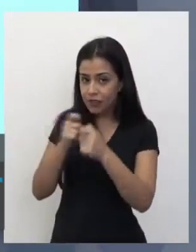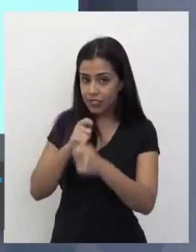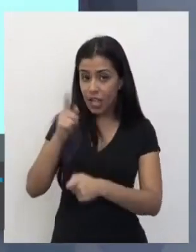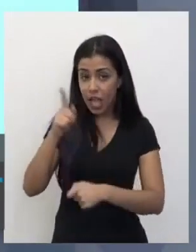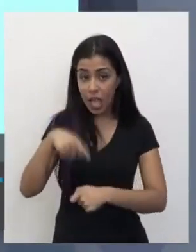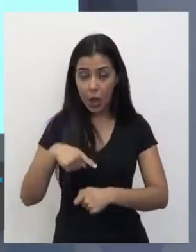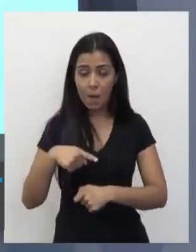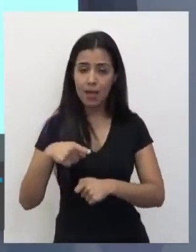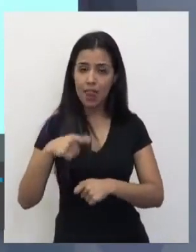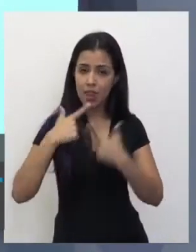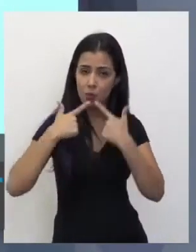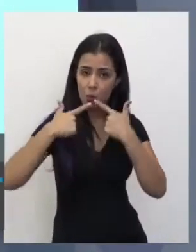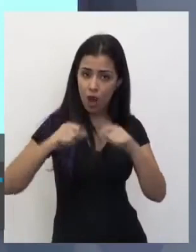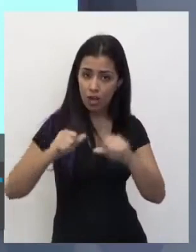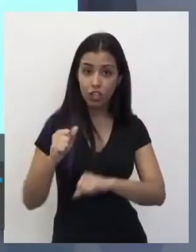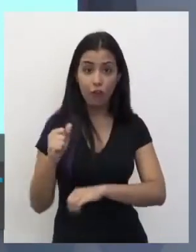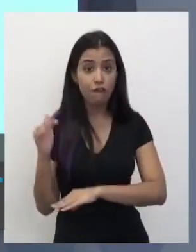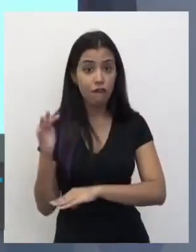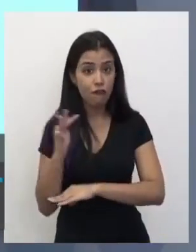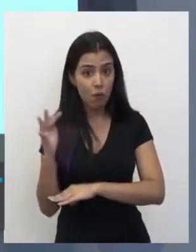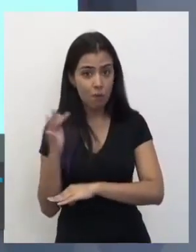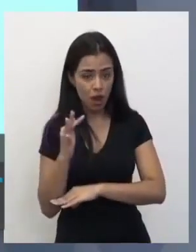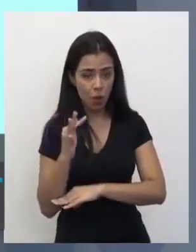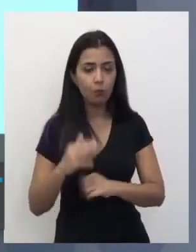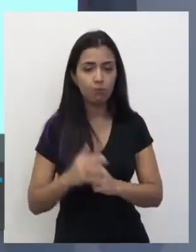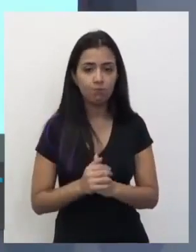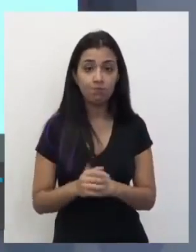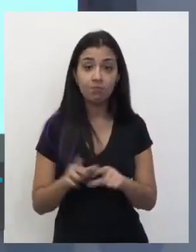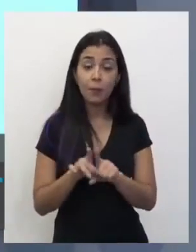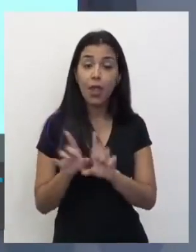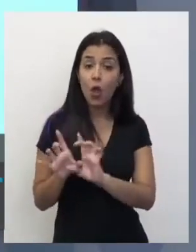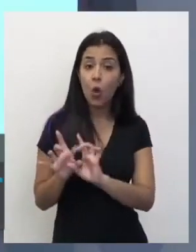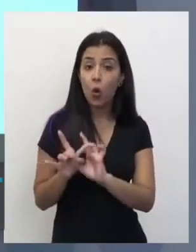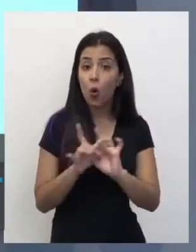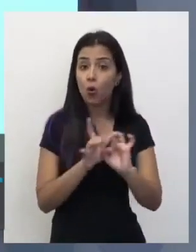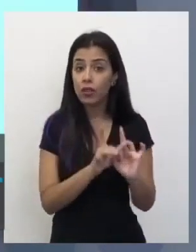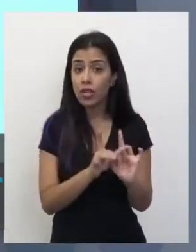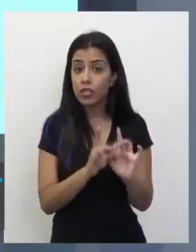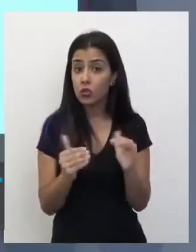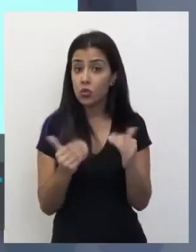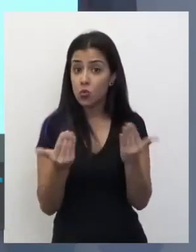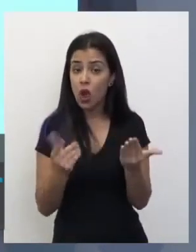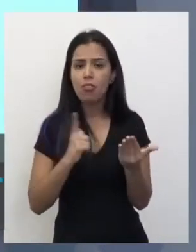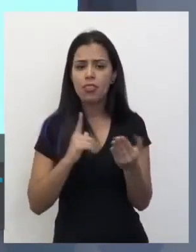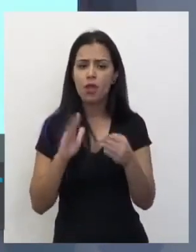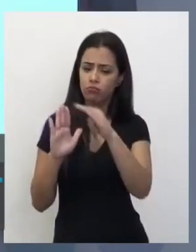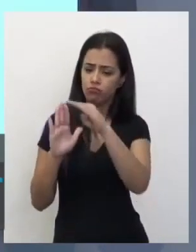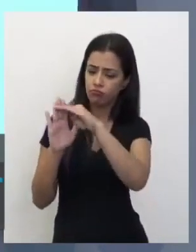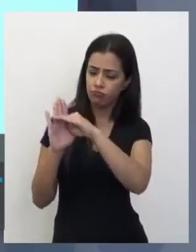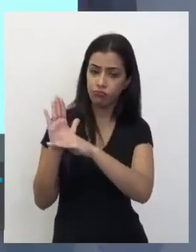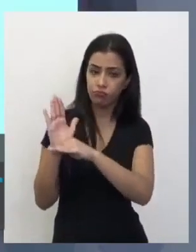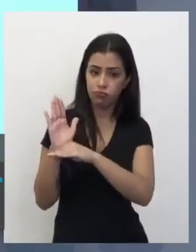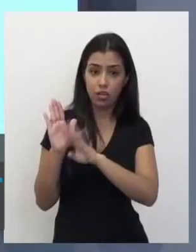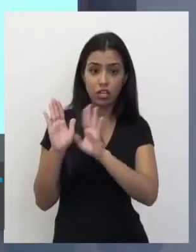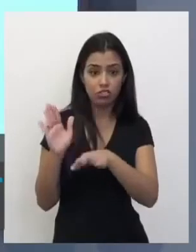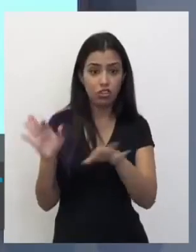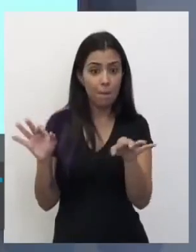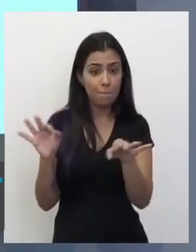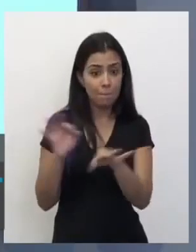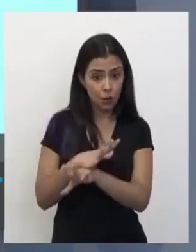linguagem formal, tá? Também pensamos no contexto, eu utilizei um roteiro, eu vim com as questões já